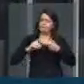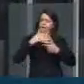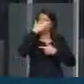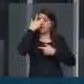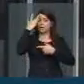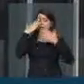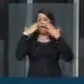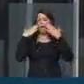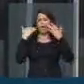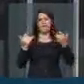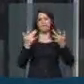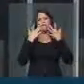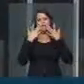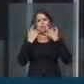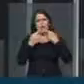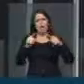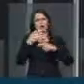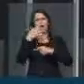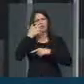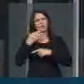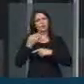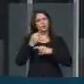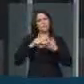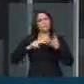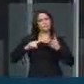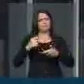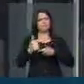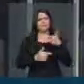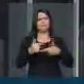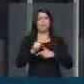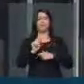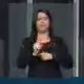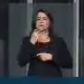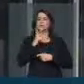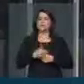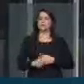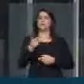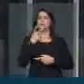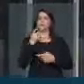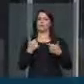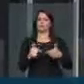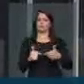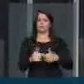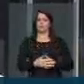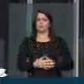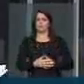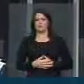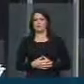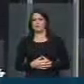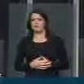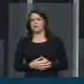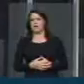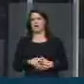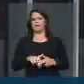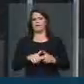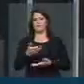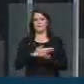artistas, através das suas obras, trabalham e sempre trabalharam para que a sua